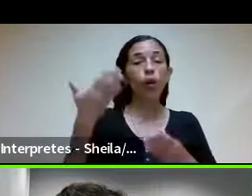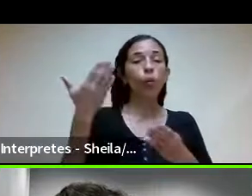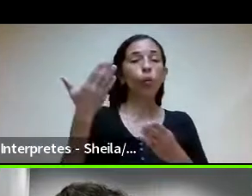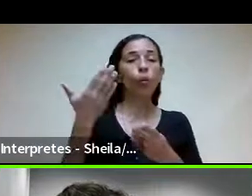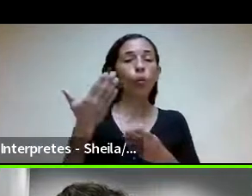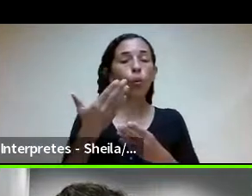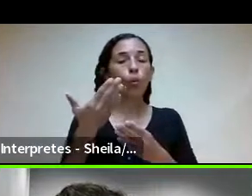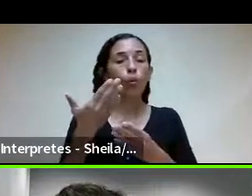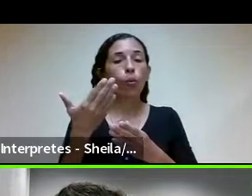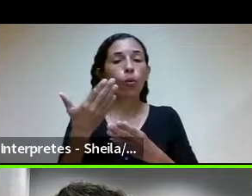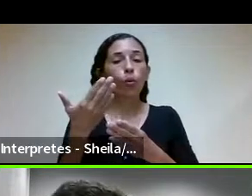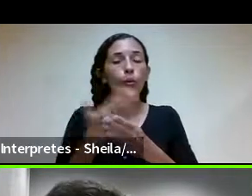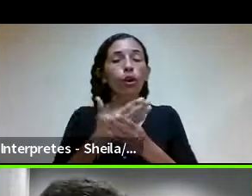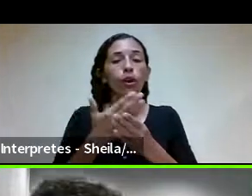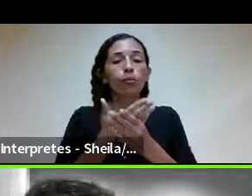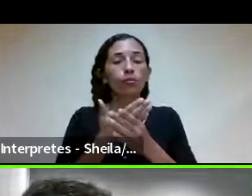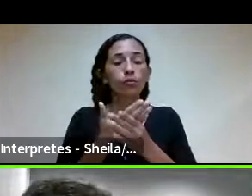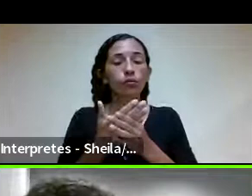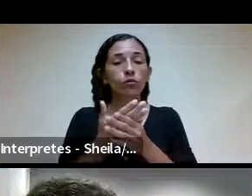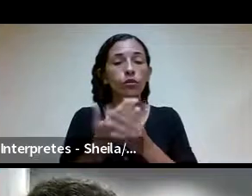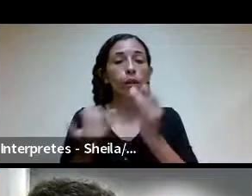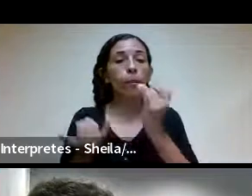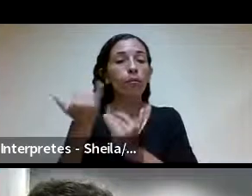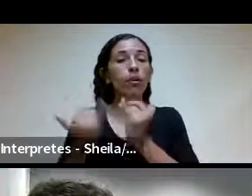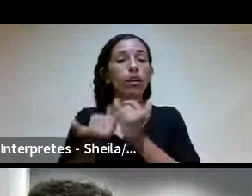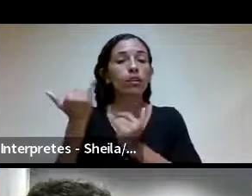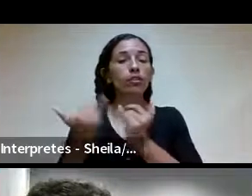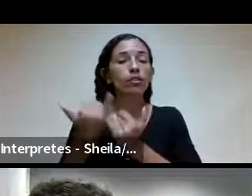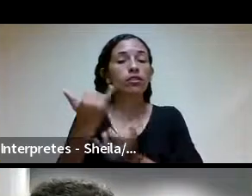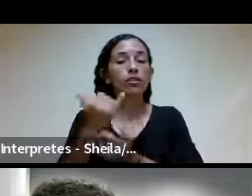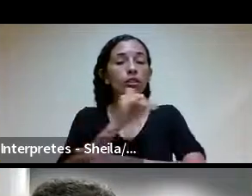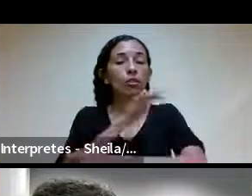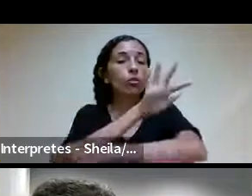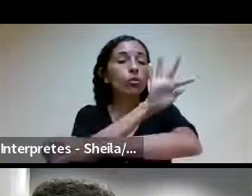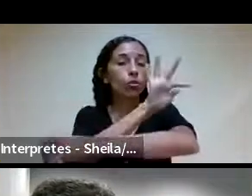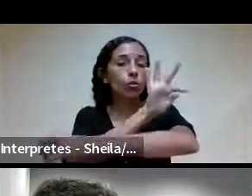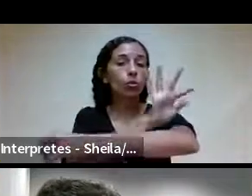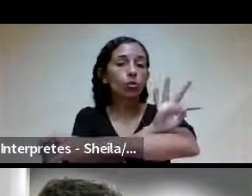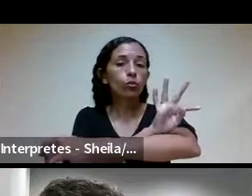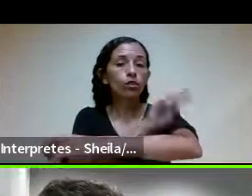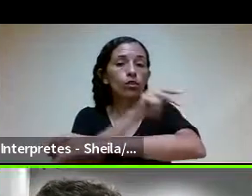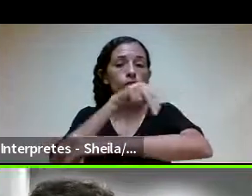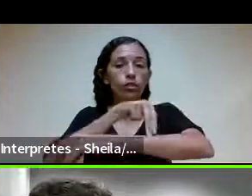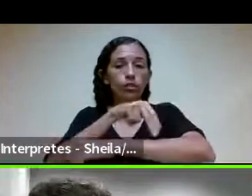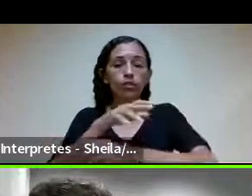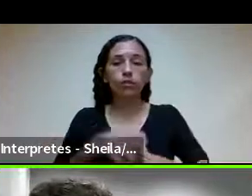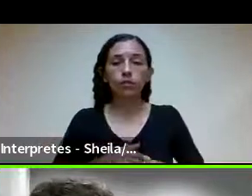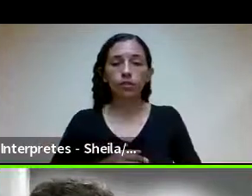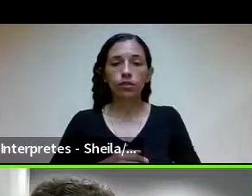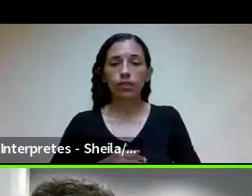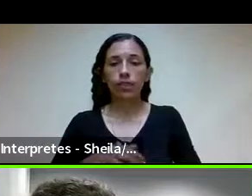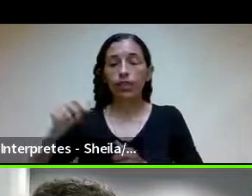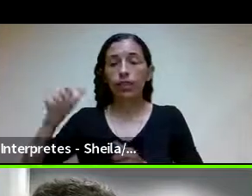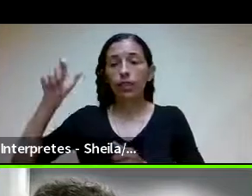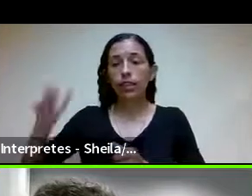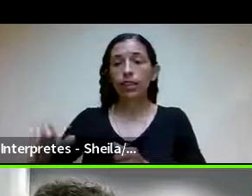doutora Tiziana, que ela acabou de relatar, certo? É. Trata-se de recurso eleitoral interposto por Nídia Karenina